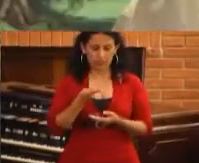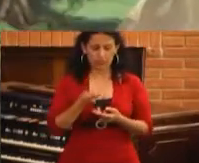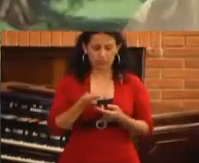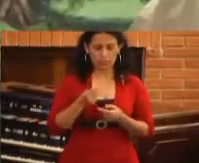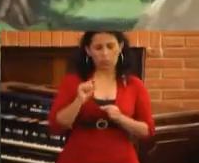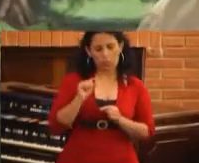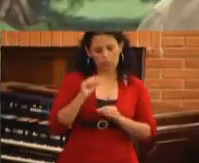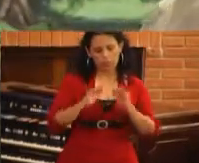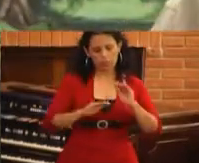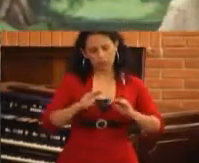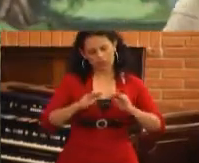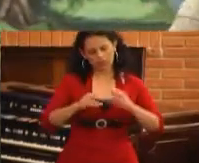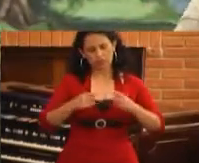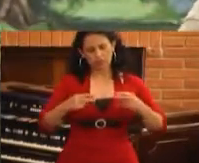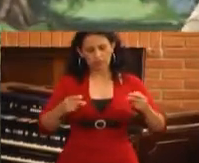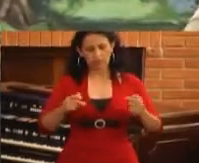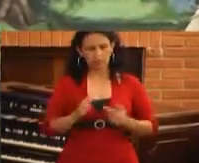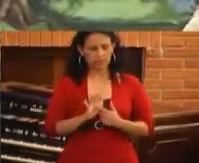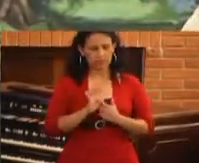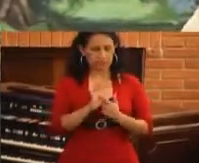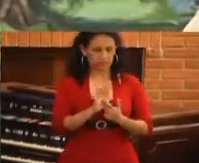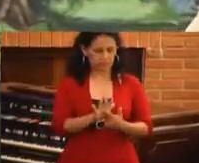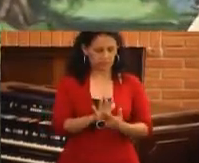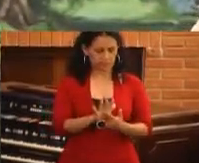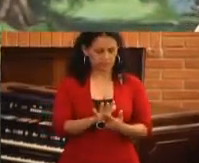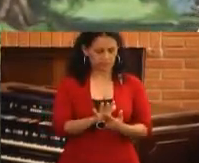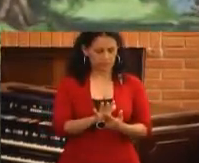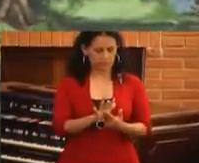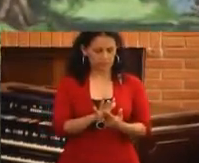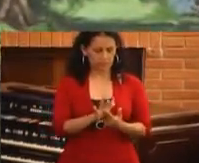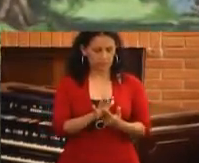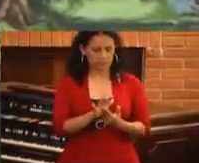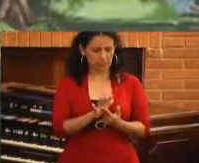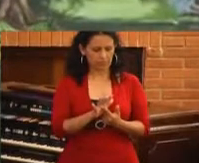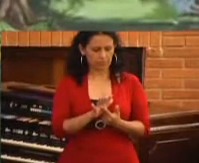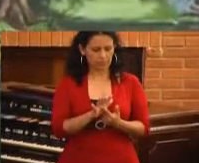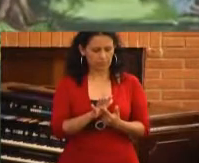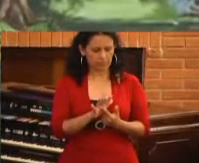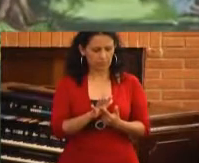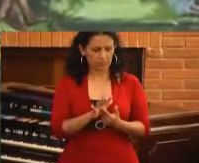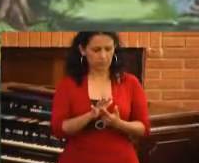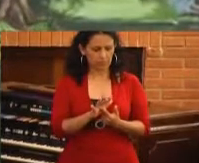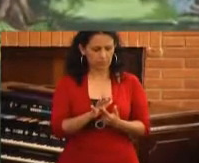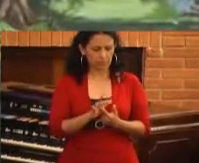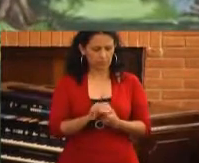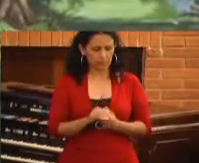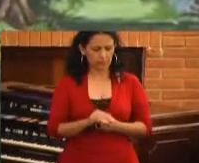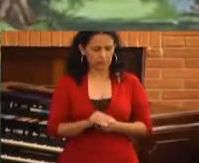pouco mérito. Quando ele diz isso aqui, ele está falando dos textos